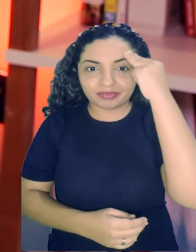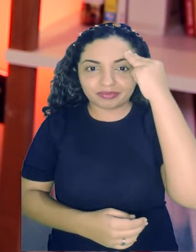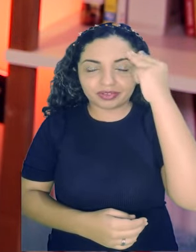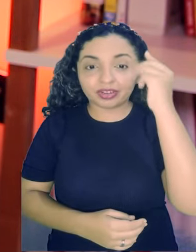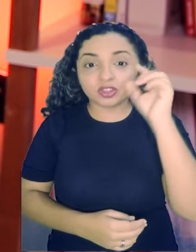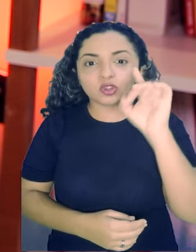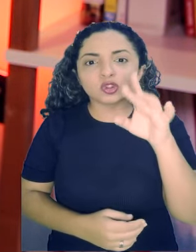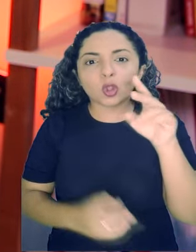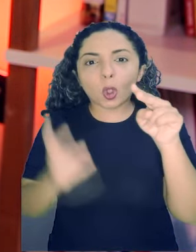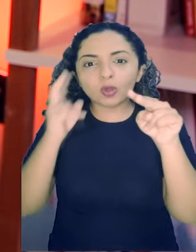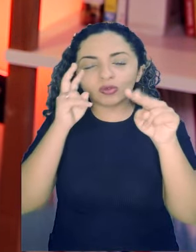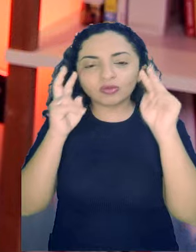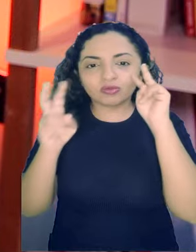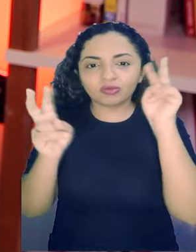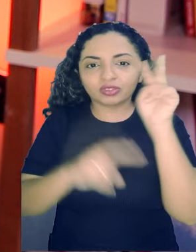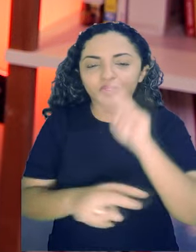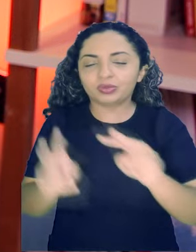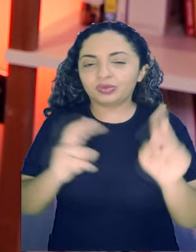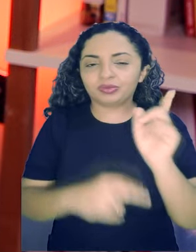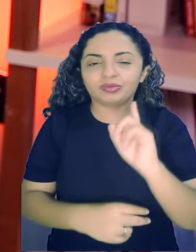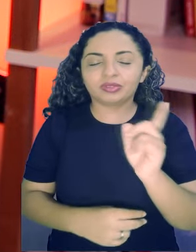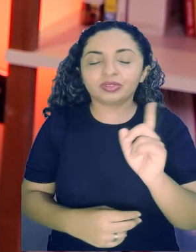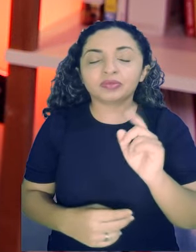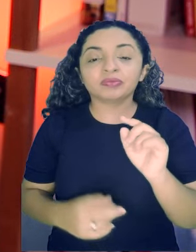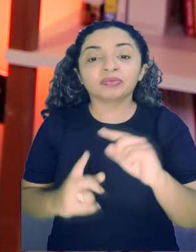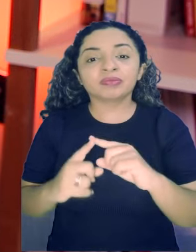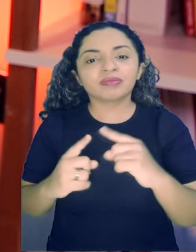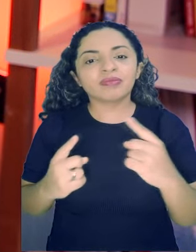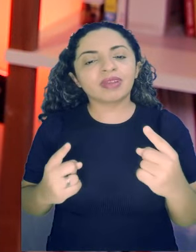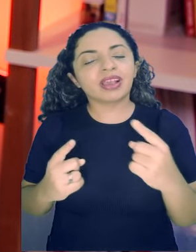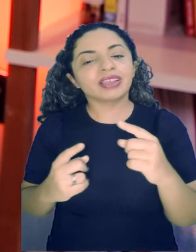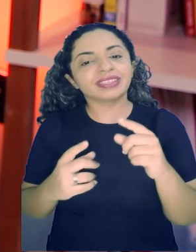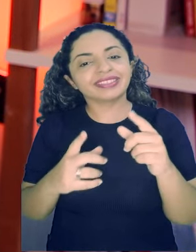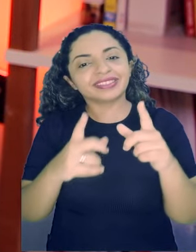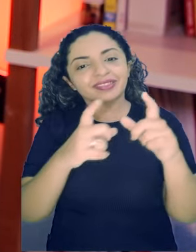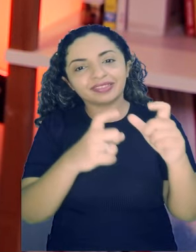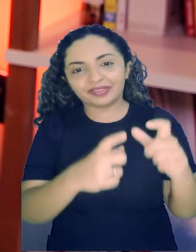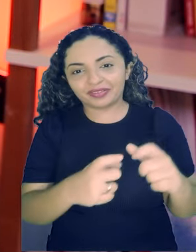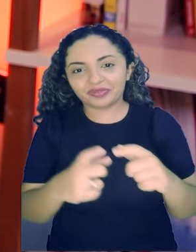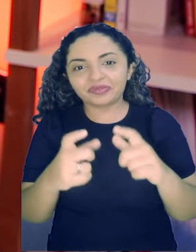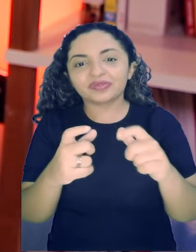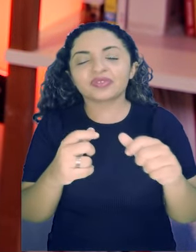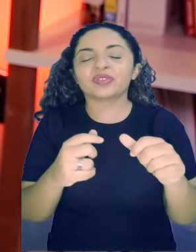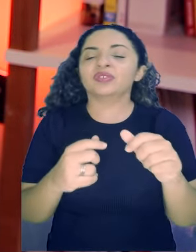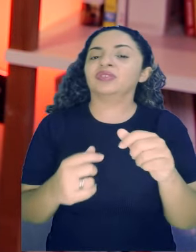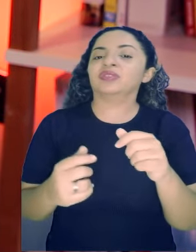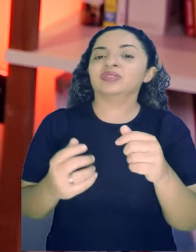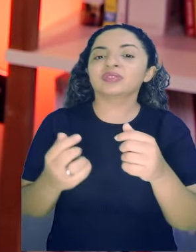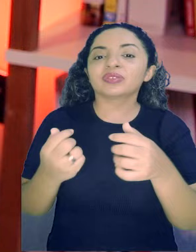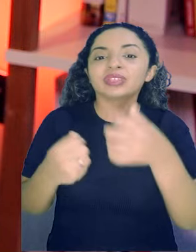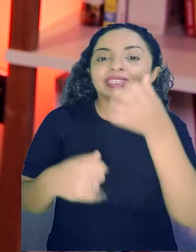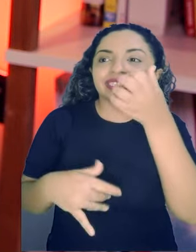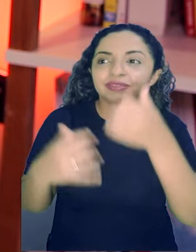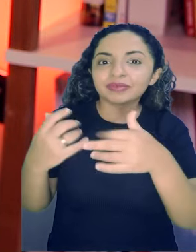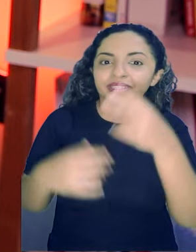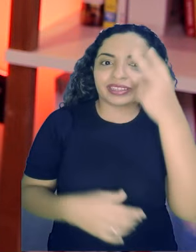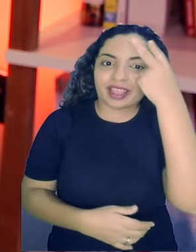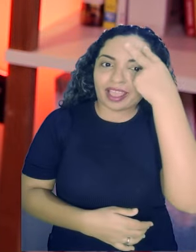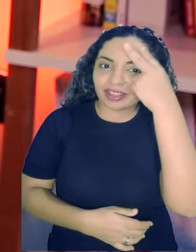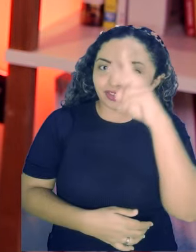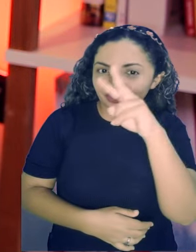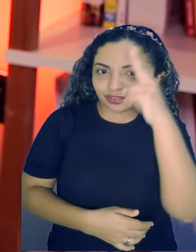visual. E combinou demais aliar esse registro visual, essa contação de